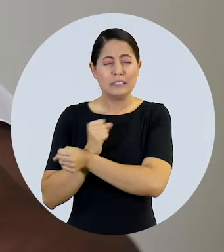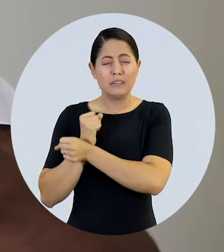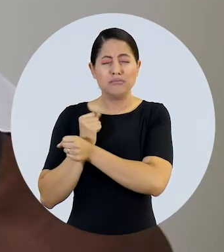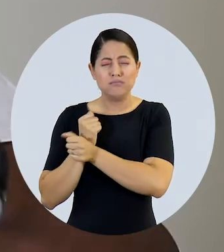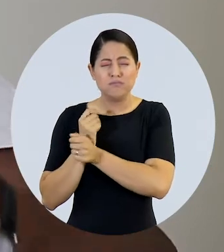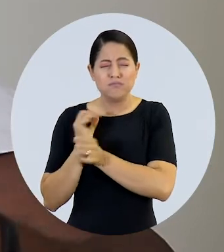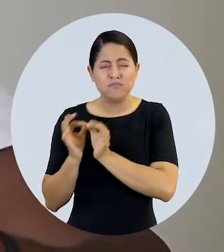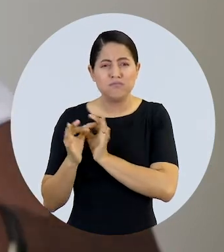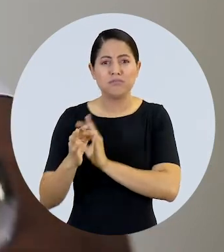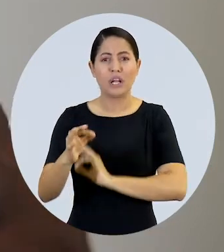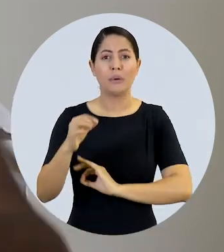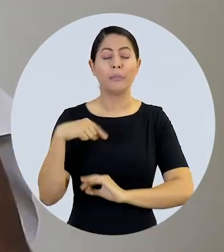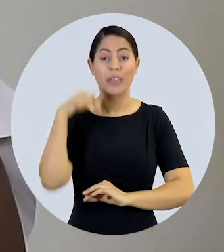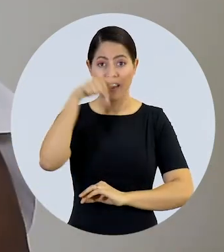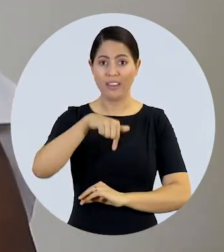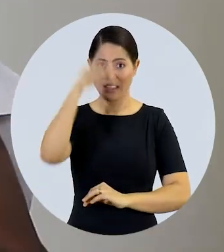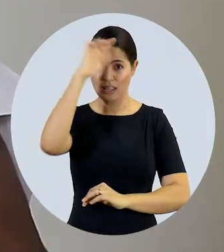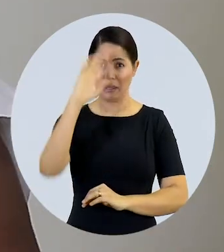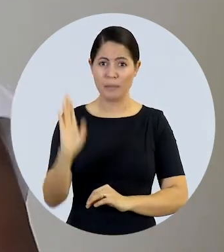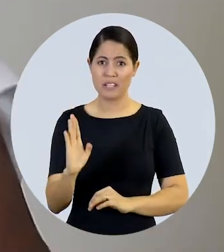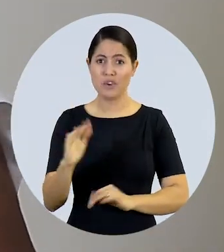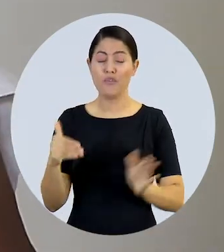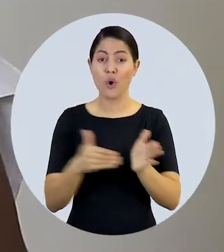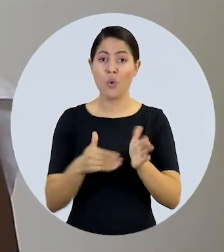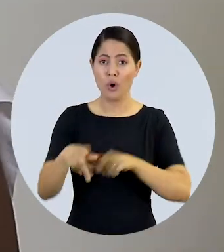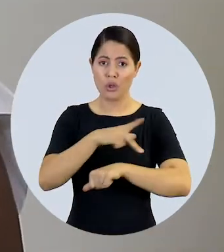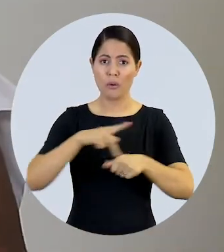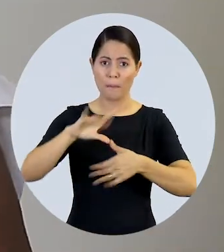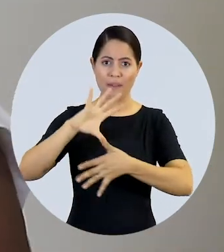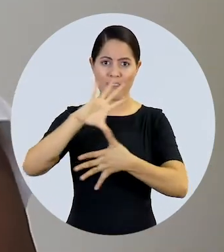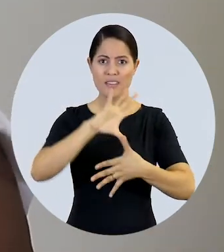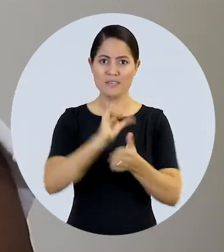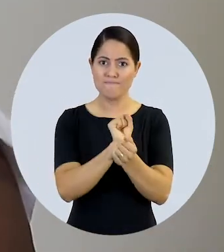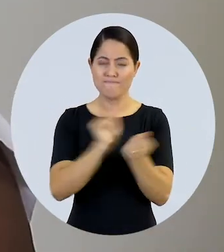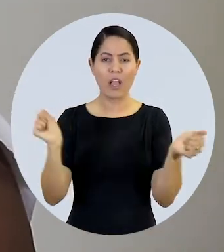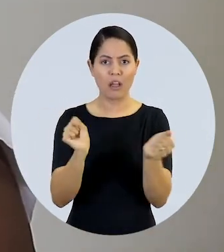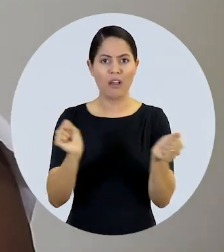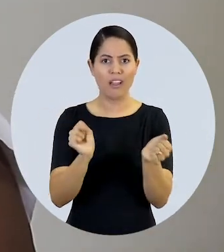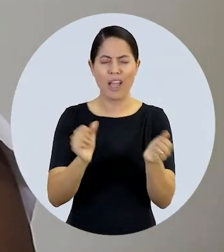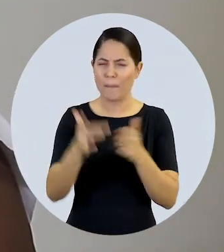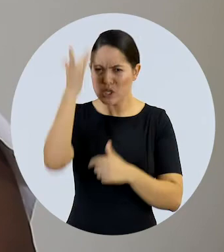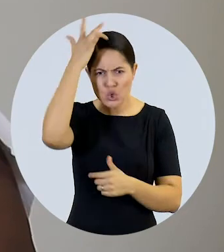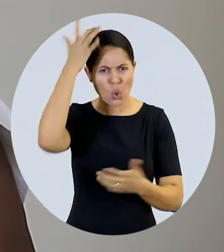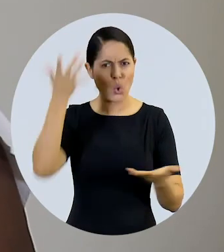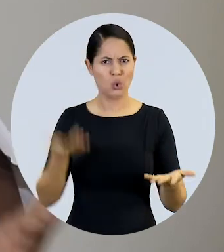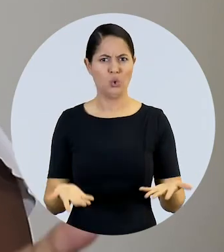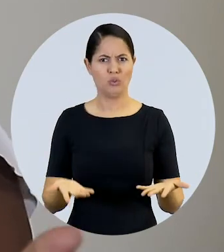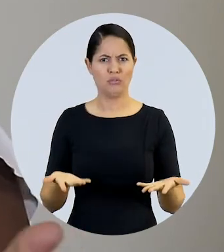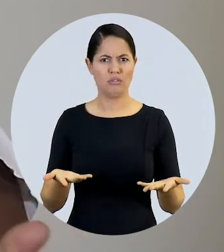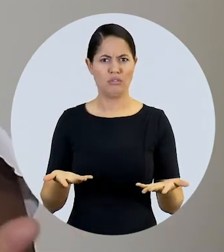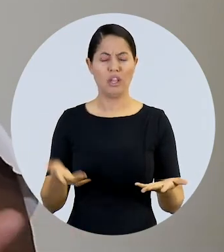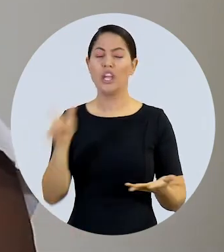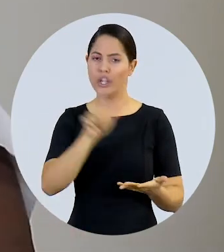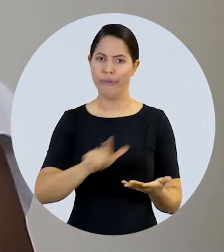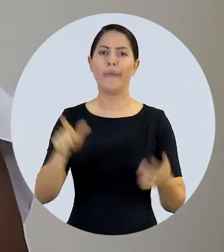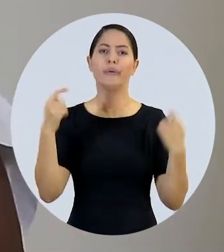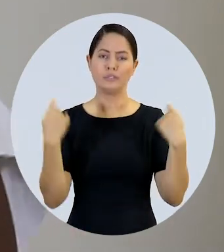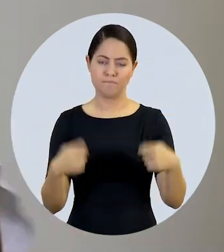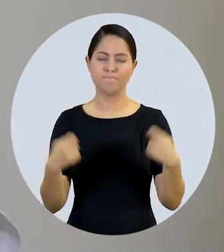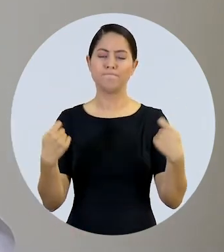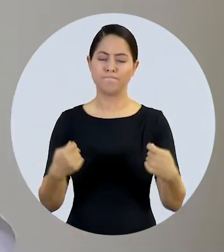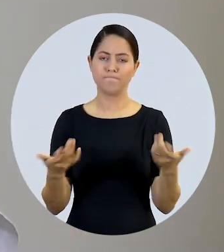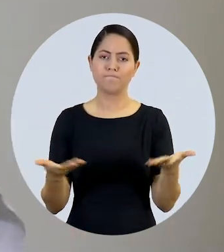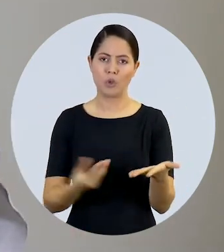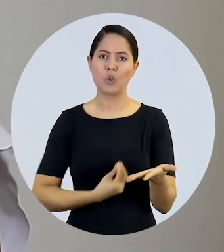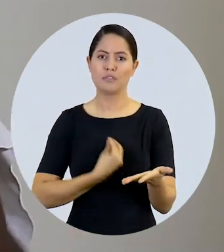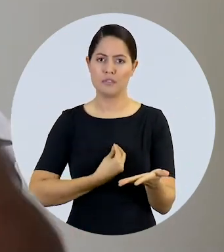né? Uma escravidão tão longa, porque nós somos o último país das Américas a abolir a escravidão. Isso é um absurdo. E é óbvio que a